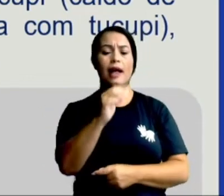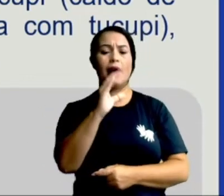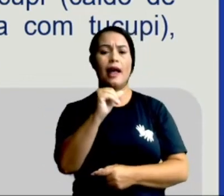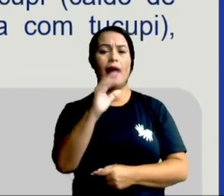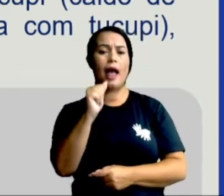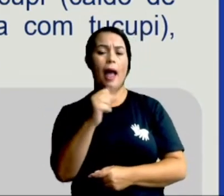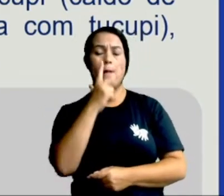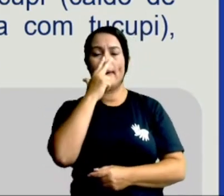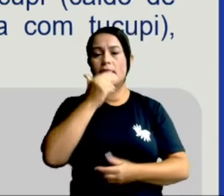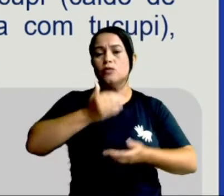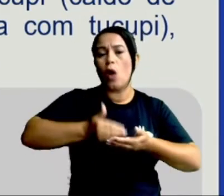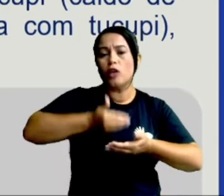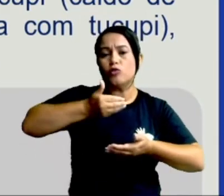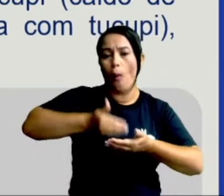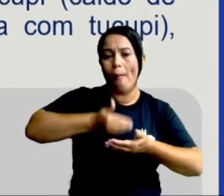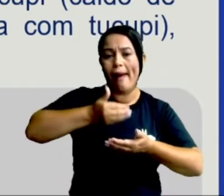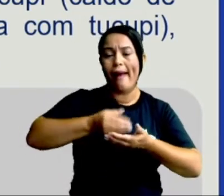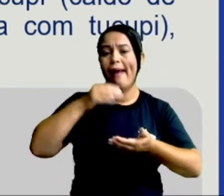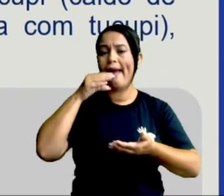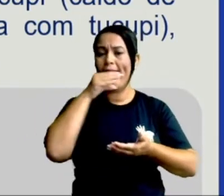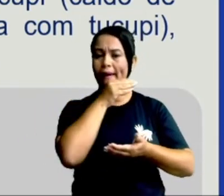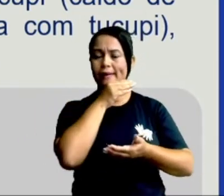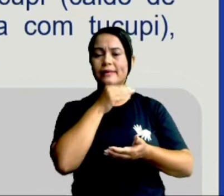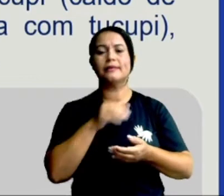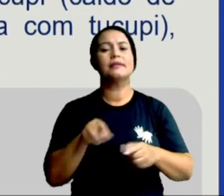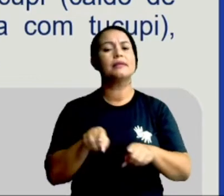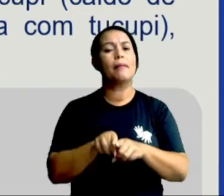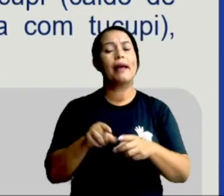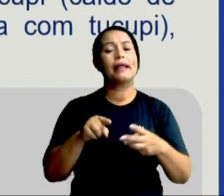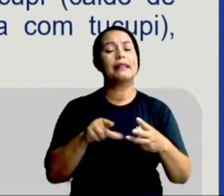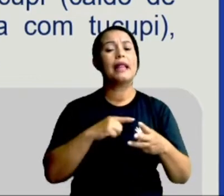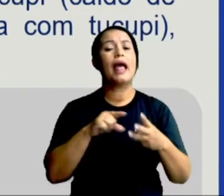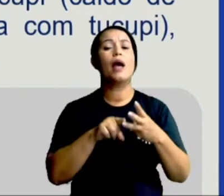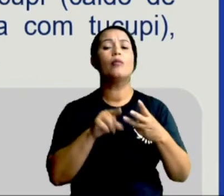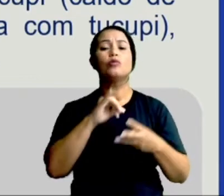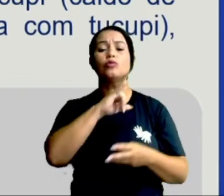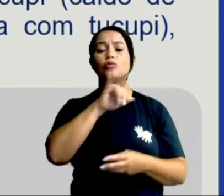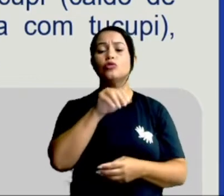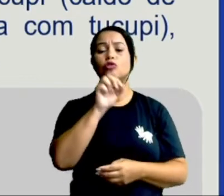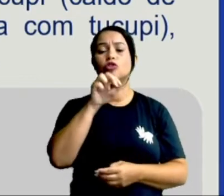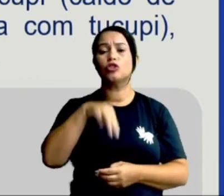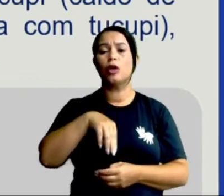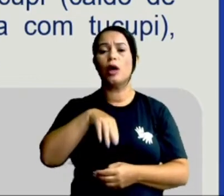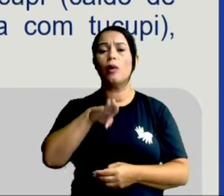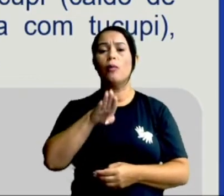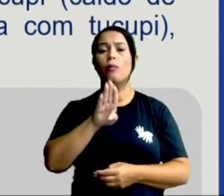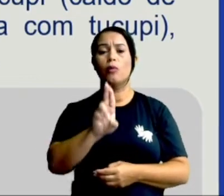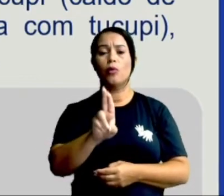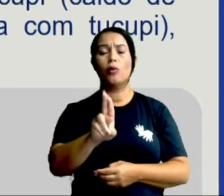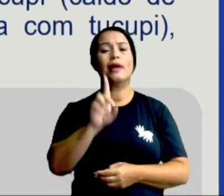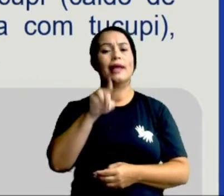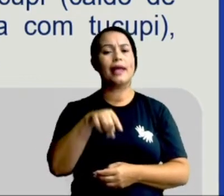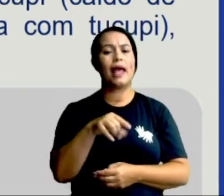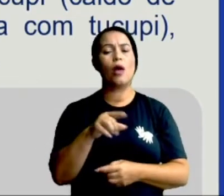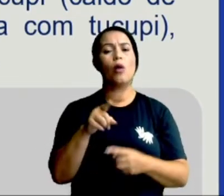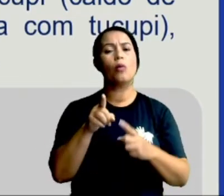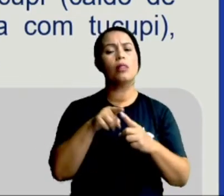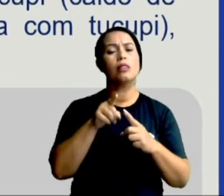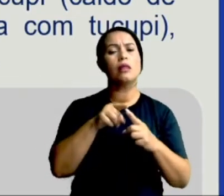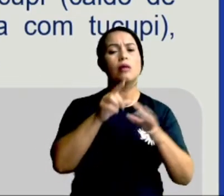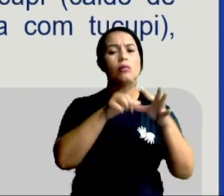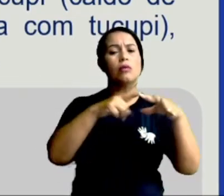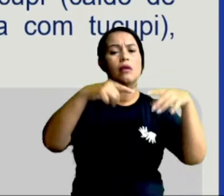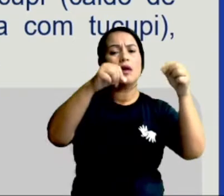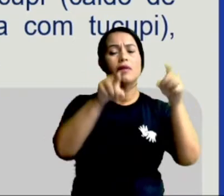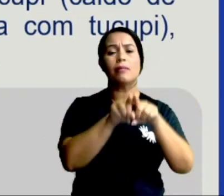sopa quente feita com o tucupi. Temos o jambu, que é um tipo de erva. Temos também o camarão